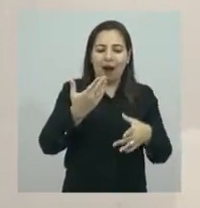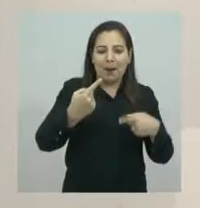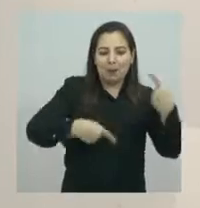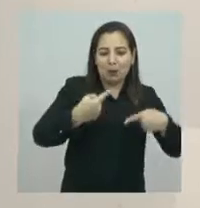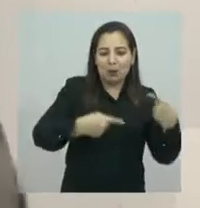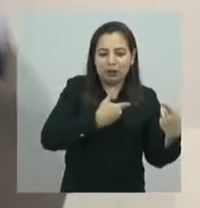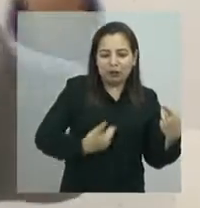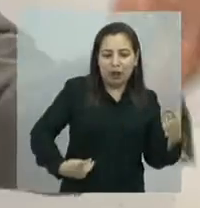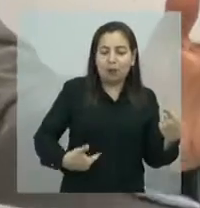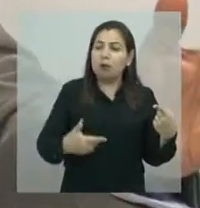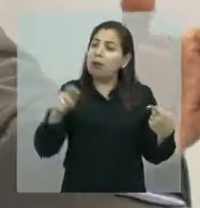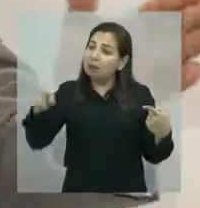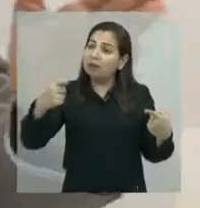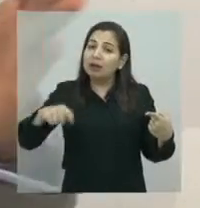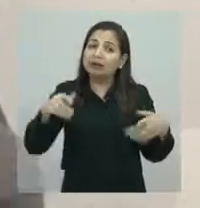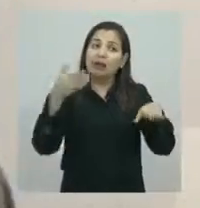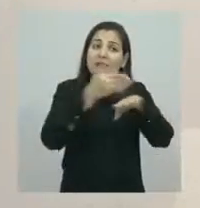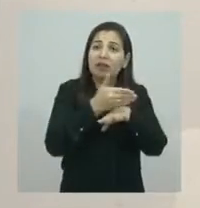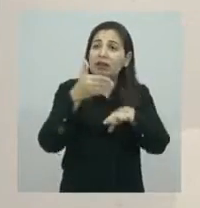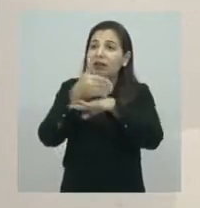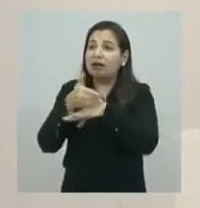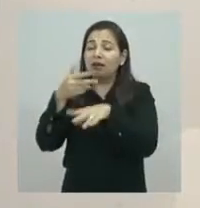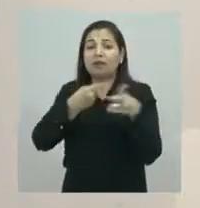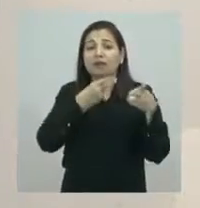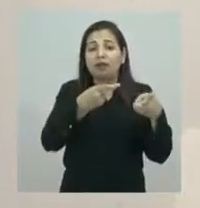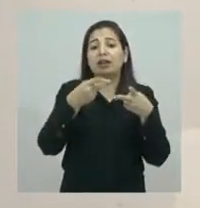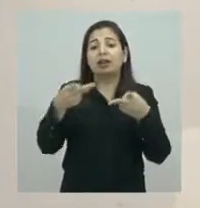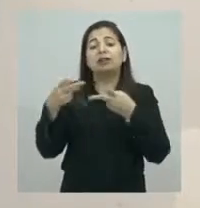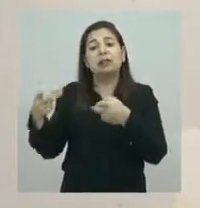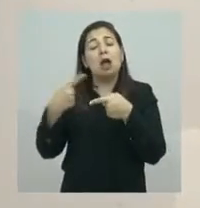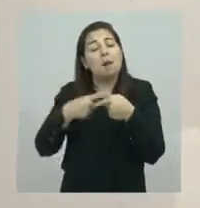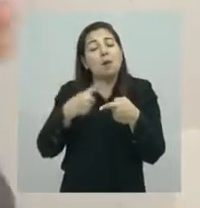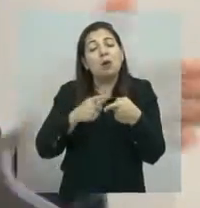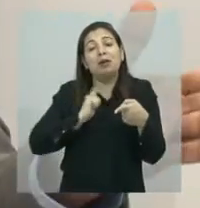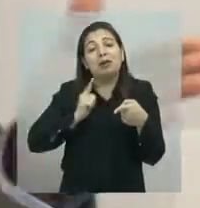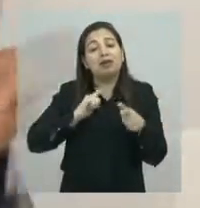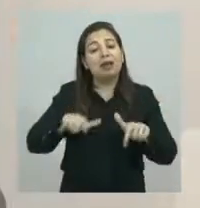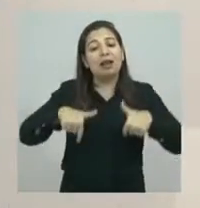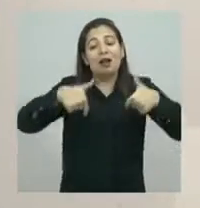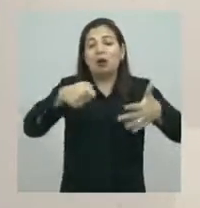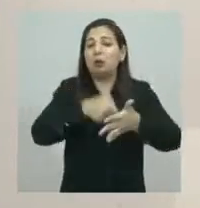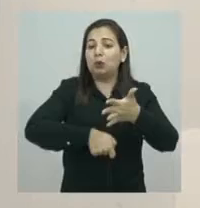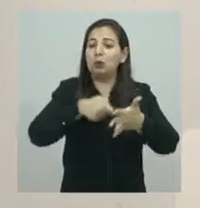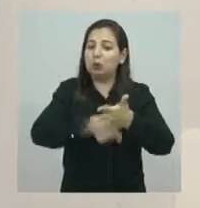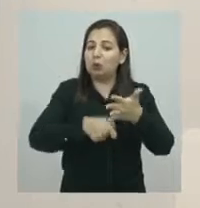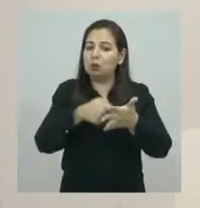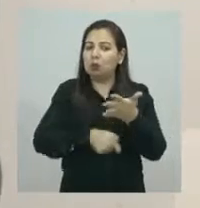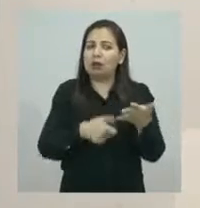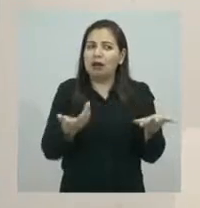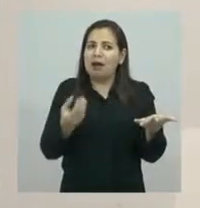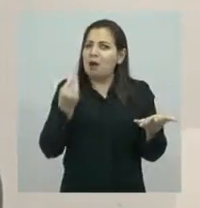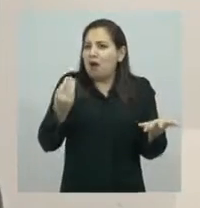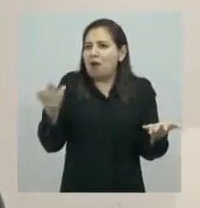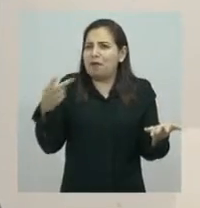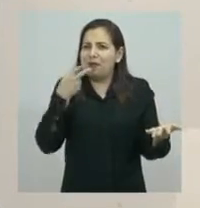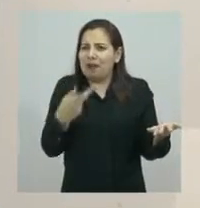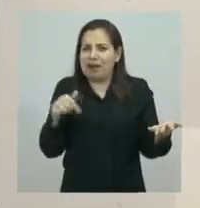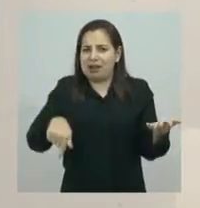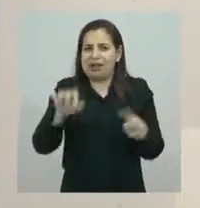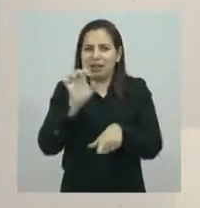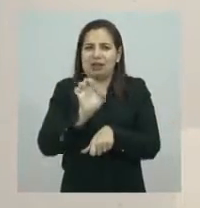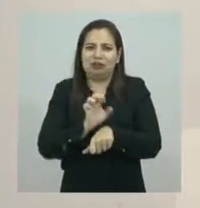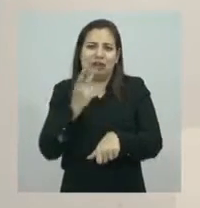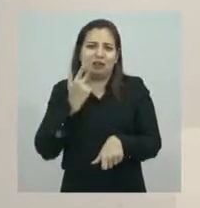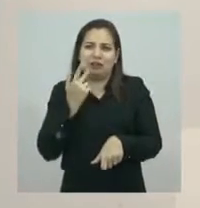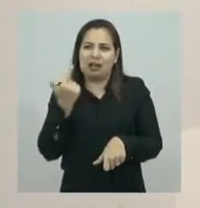um departamento, visitar certos setores da sociedade, lutando contra esse estigma de que no Ceará não tem negro. Então é esse tipo de coisa que a gente